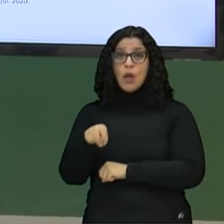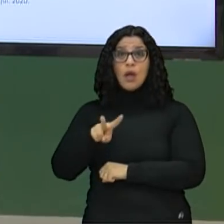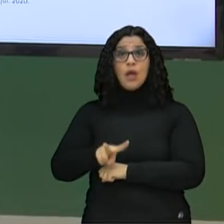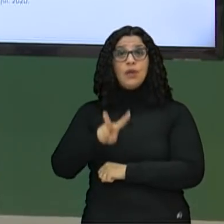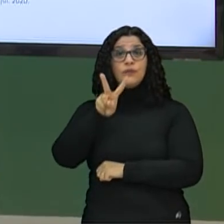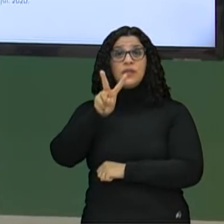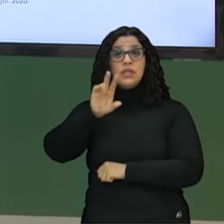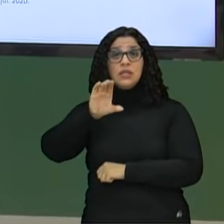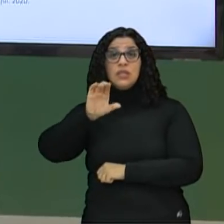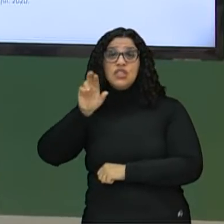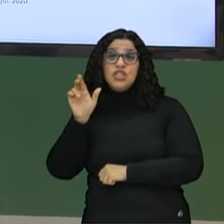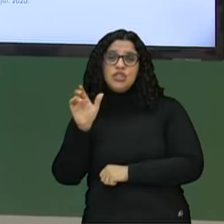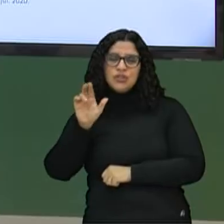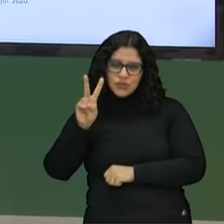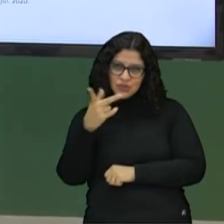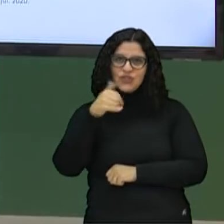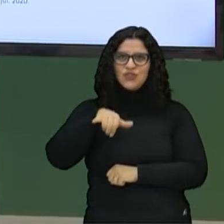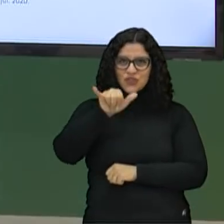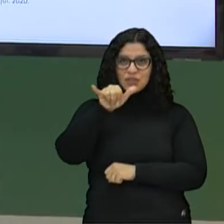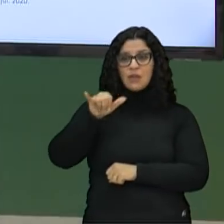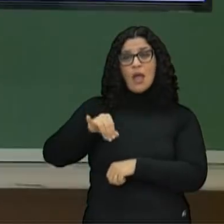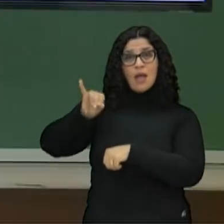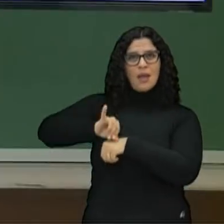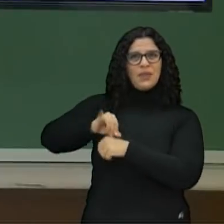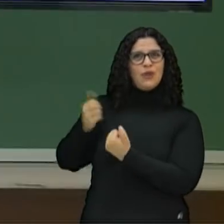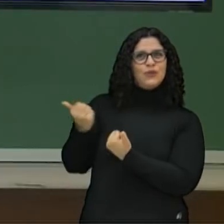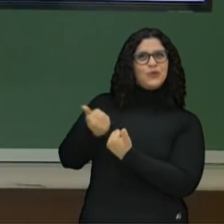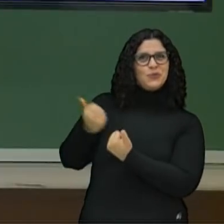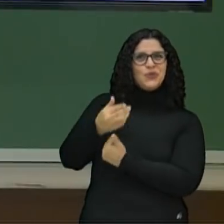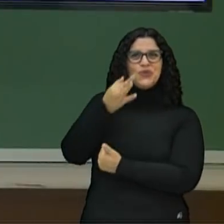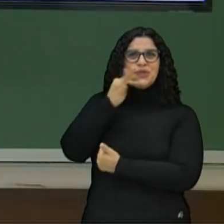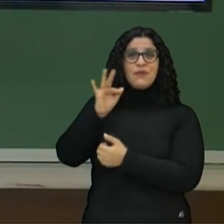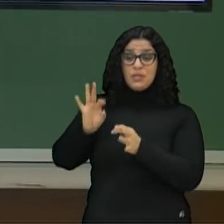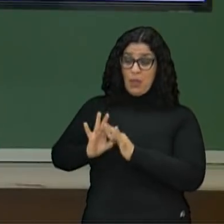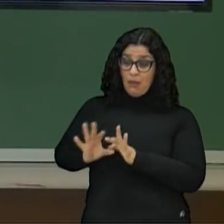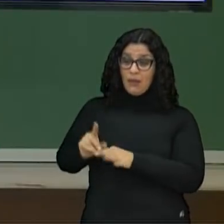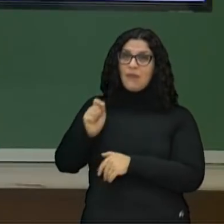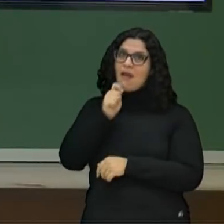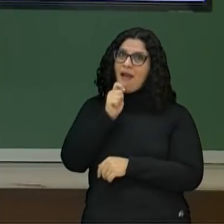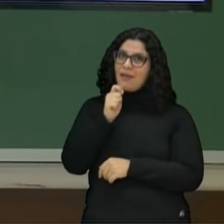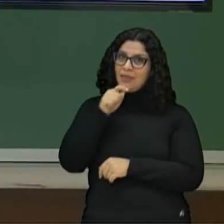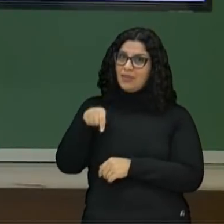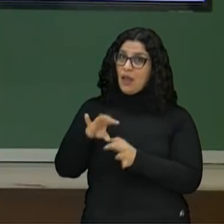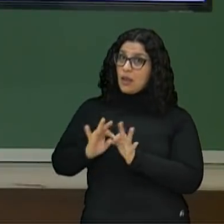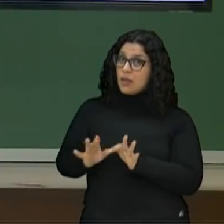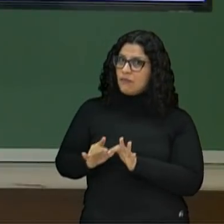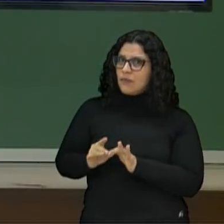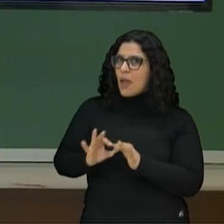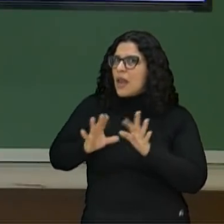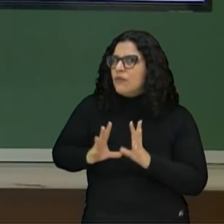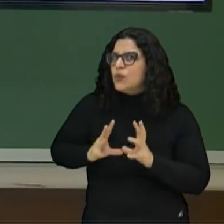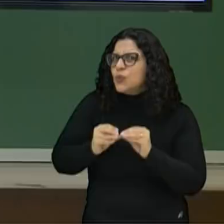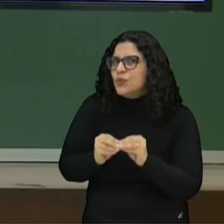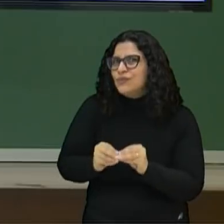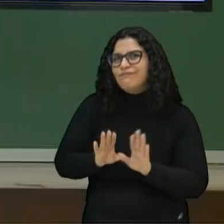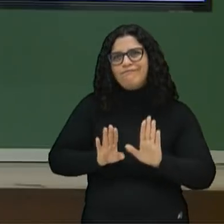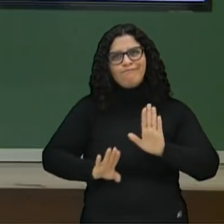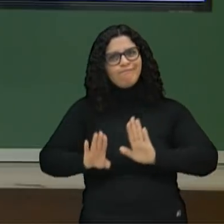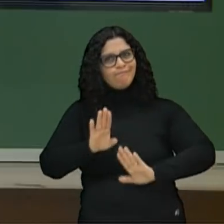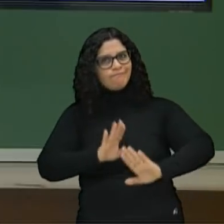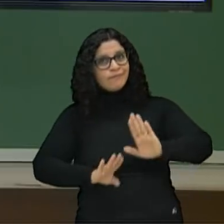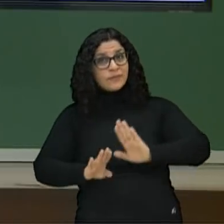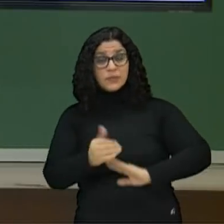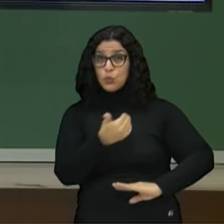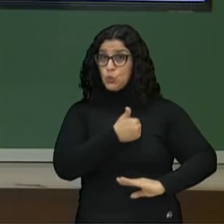Vichy, aonde se tornou a capital da França livre. Mas não era tão livre assim. O governo